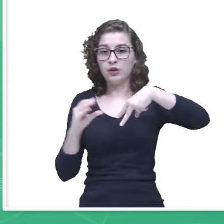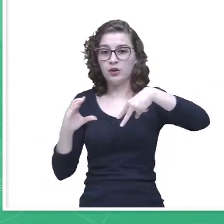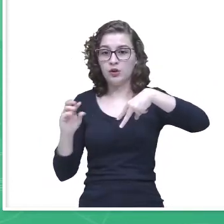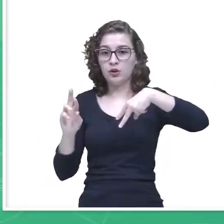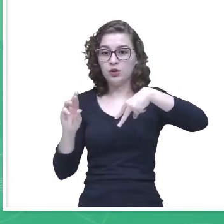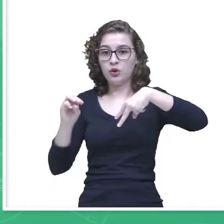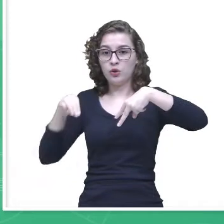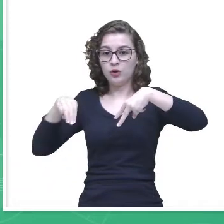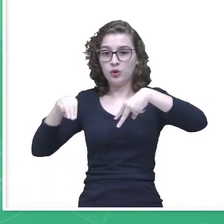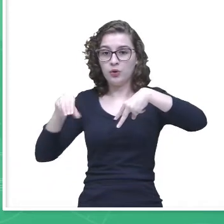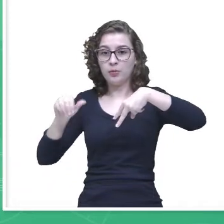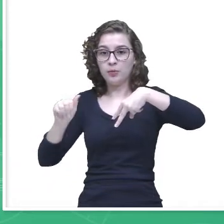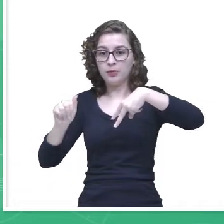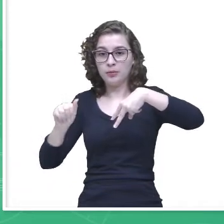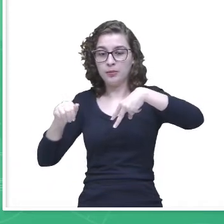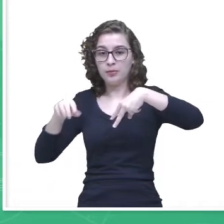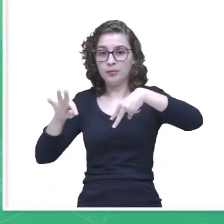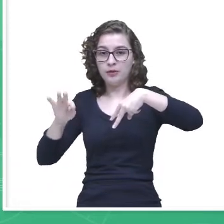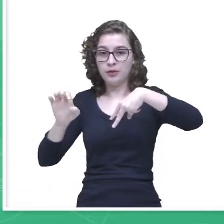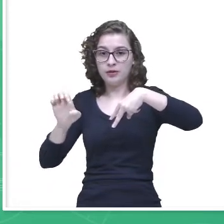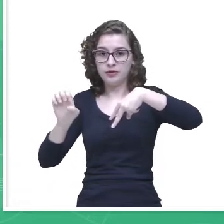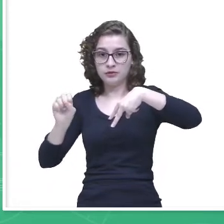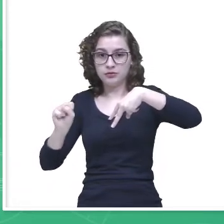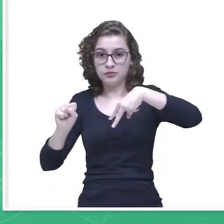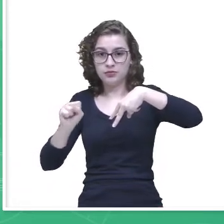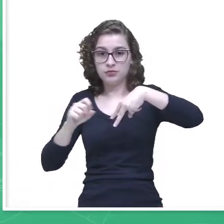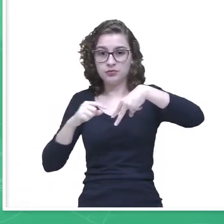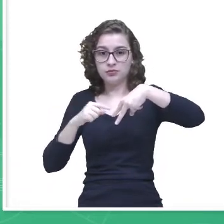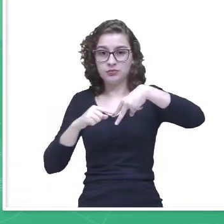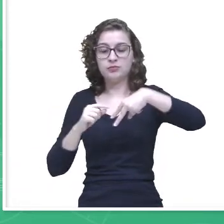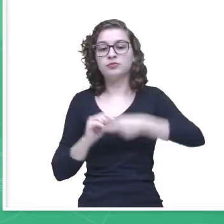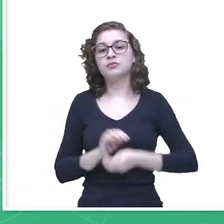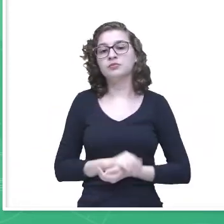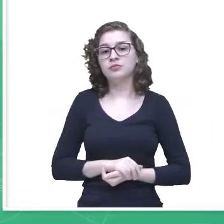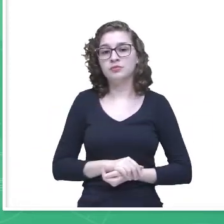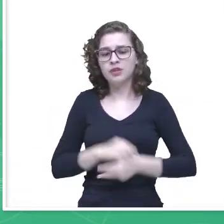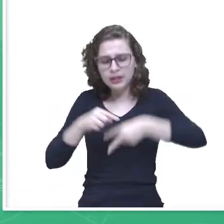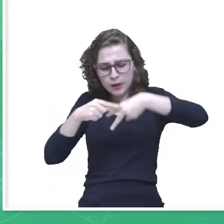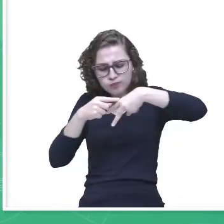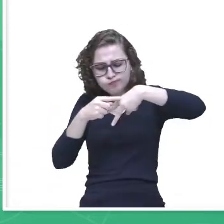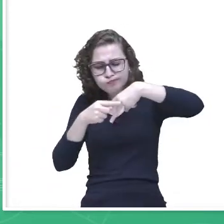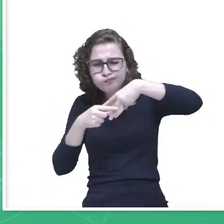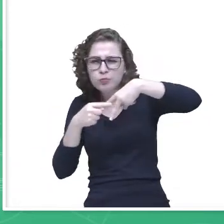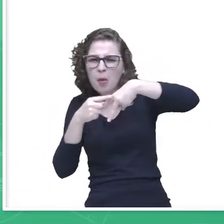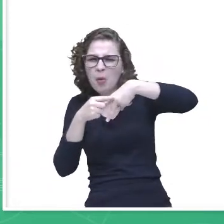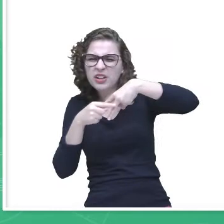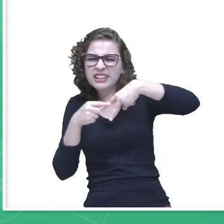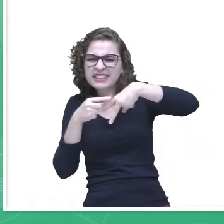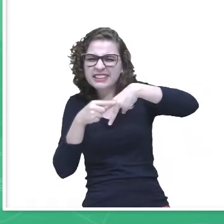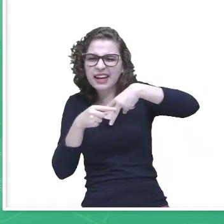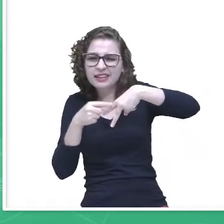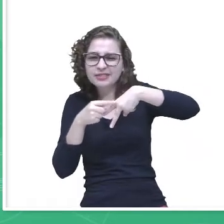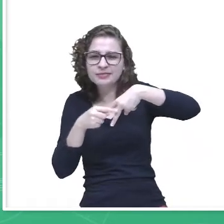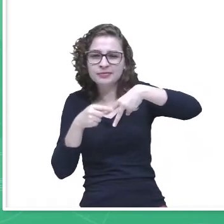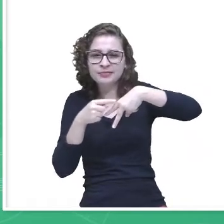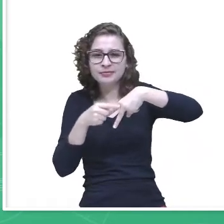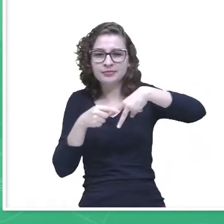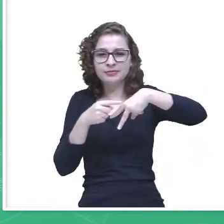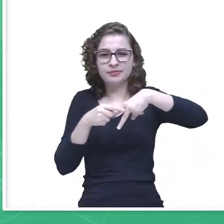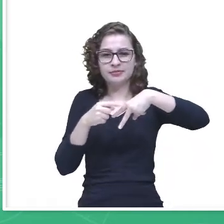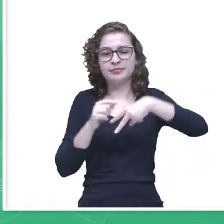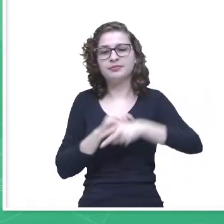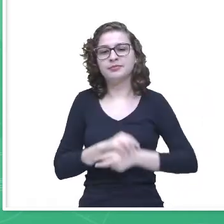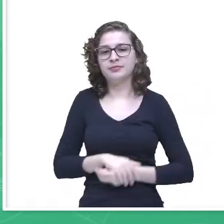cromátide, ok? Olha agora, bem no meio aqui, desse que eu desenhei, olha como ele tem aqui, bem aqui no meio, ele tem